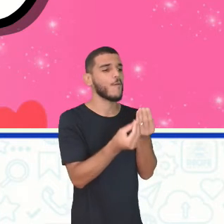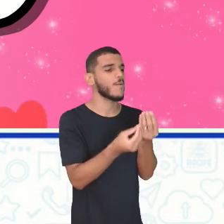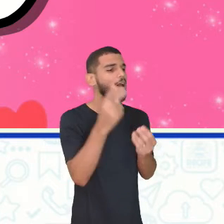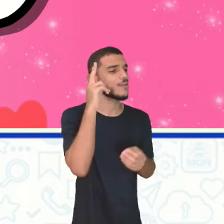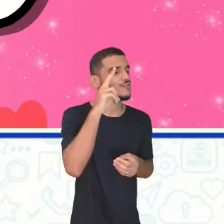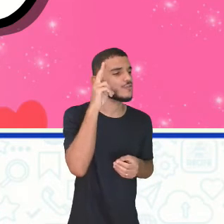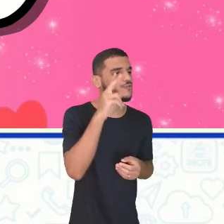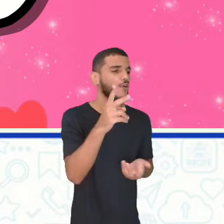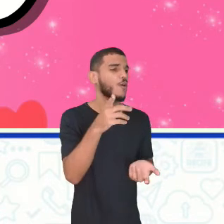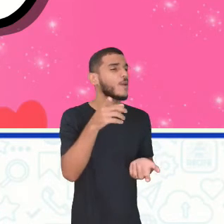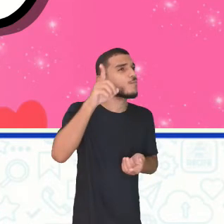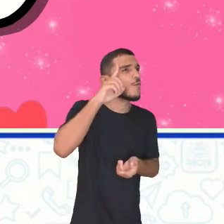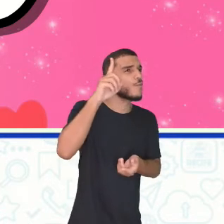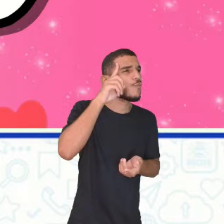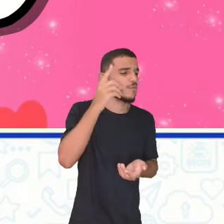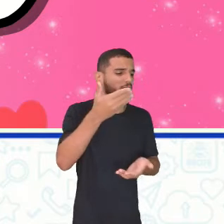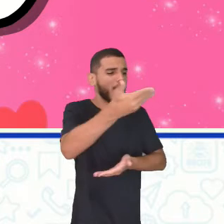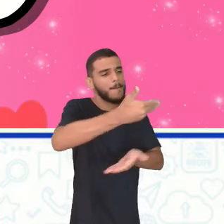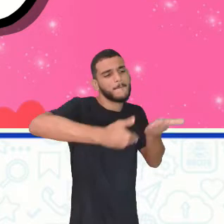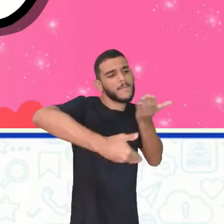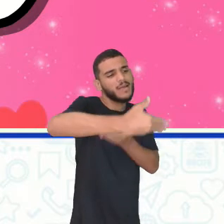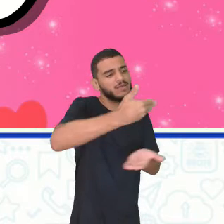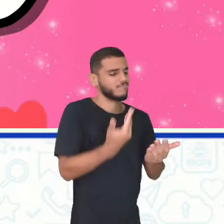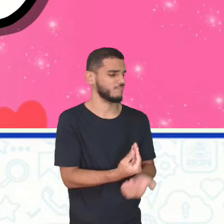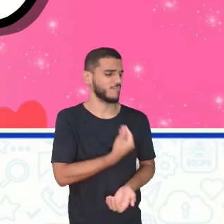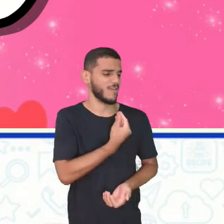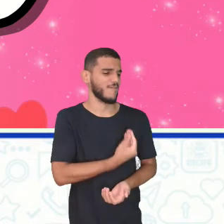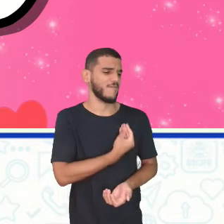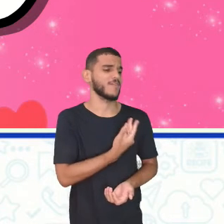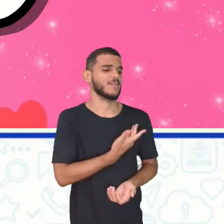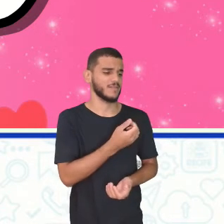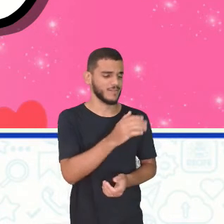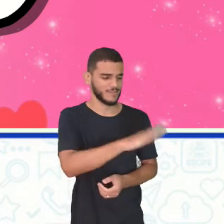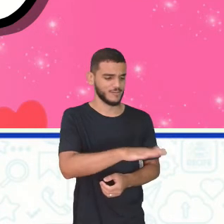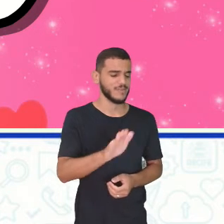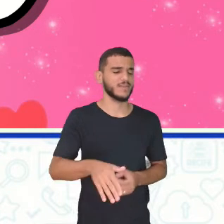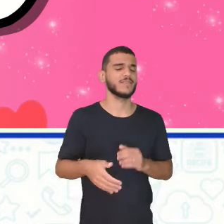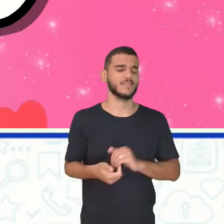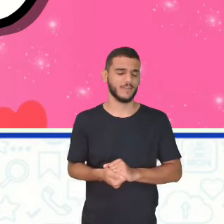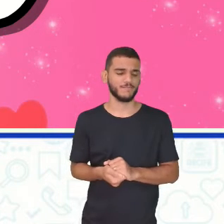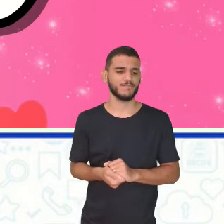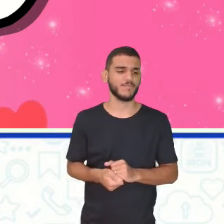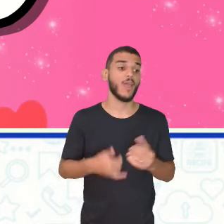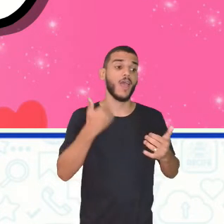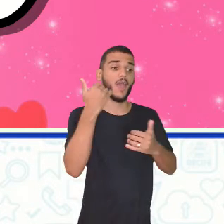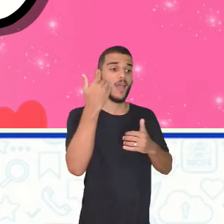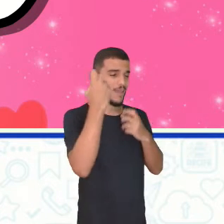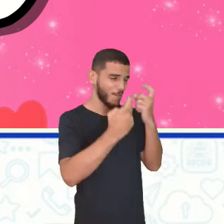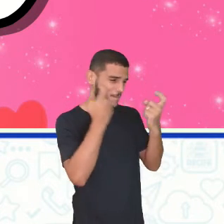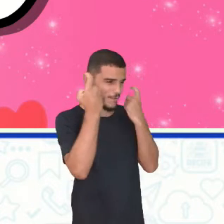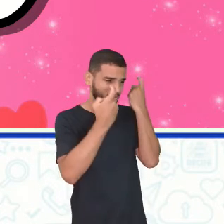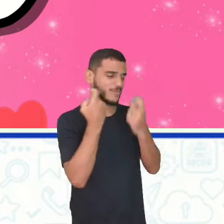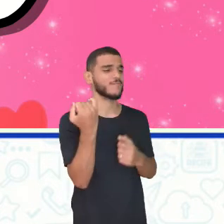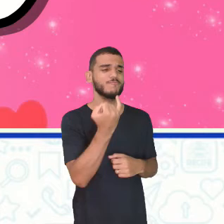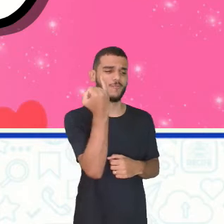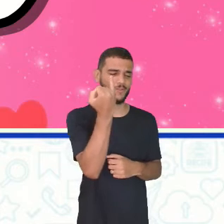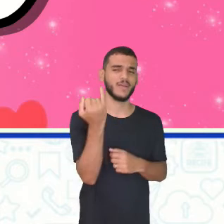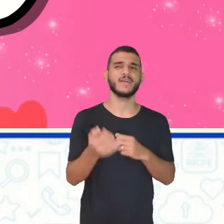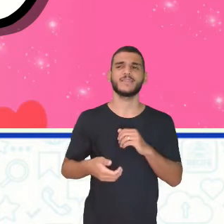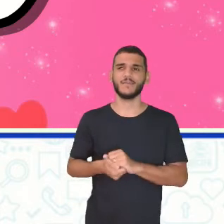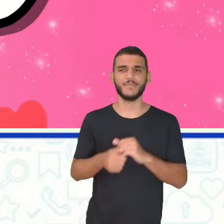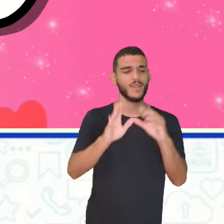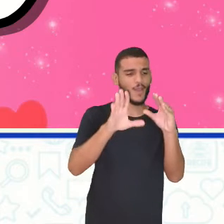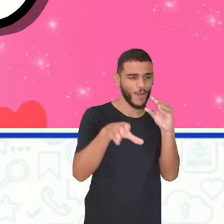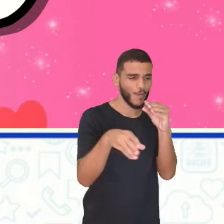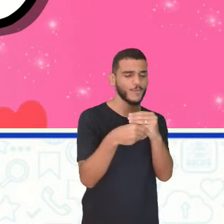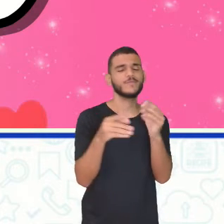aí tem o sentido de a língua atual, do momento. E aí, essa preocupação é muito válida, não é? E